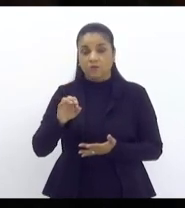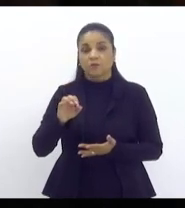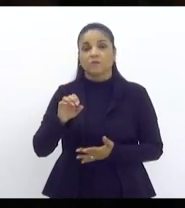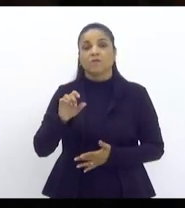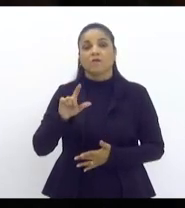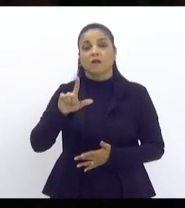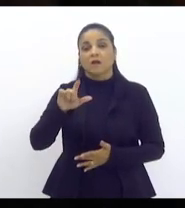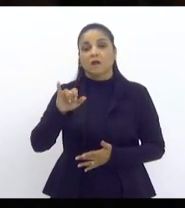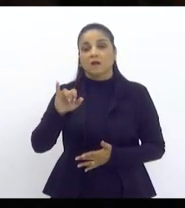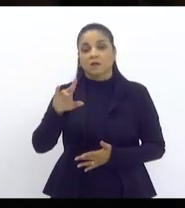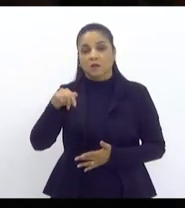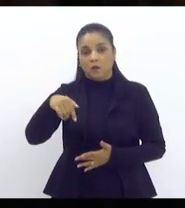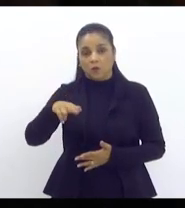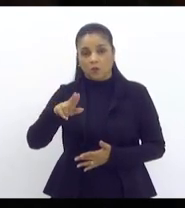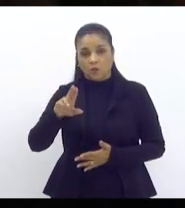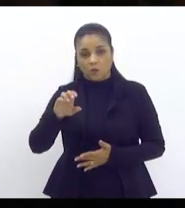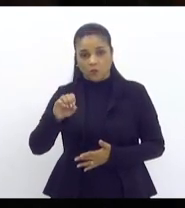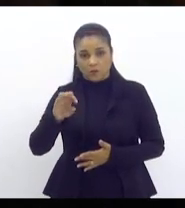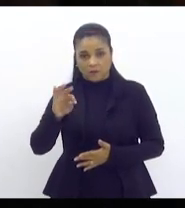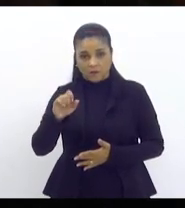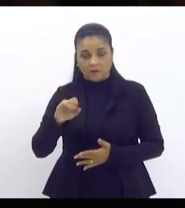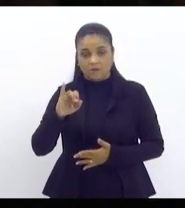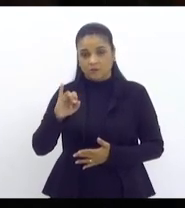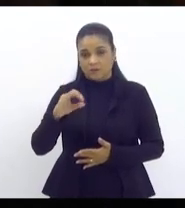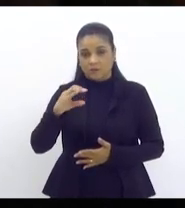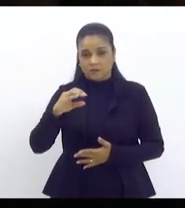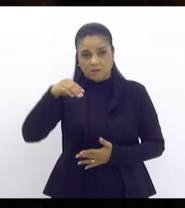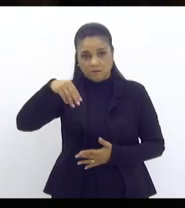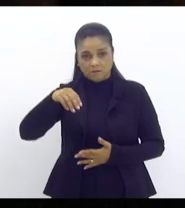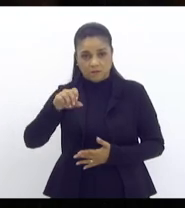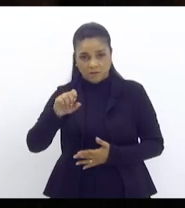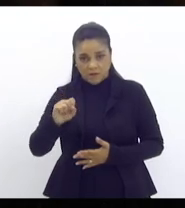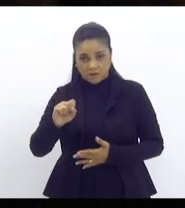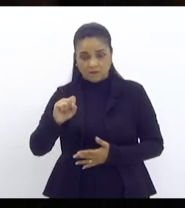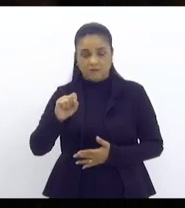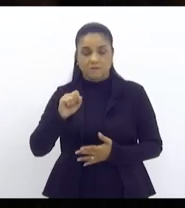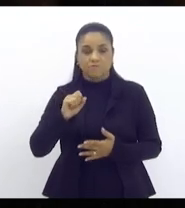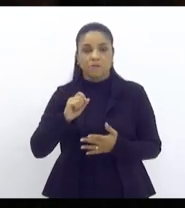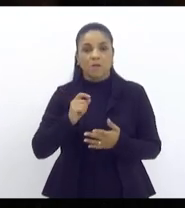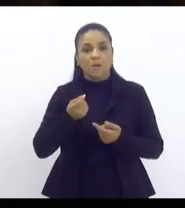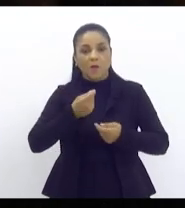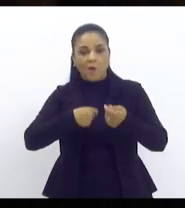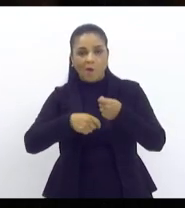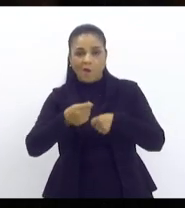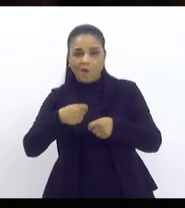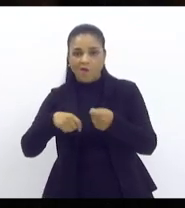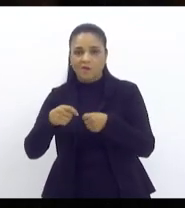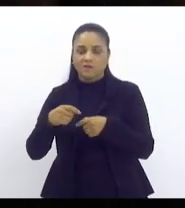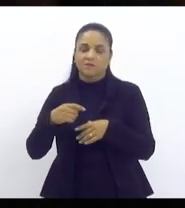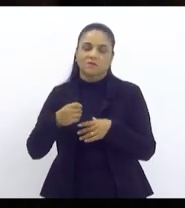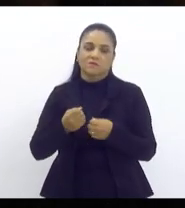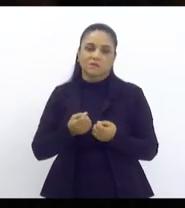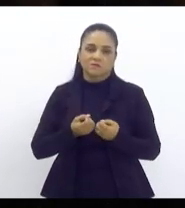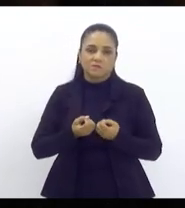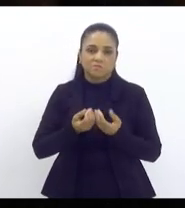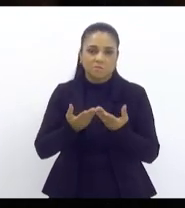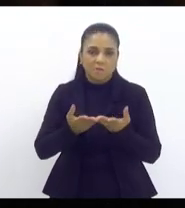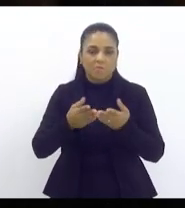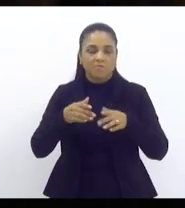de ICMS para as operações e prestações com bens e serviços